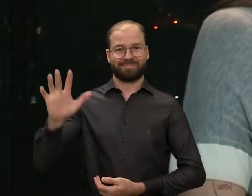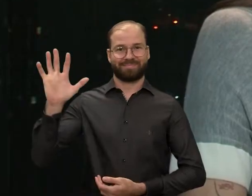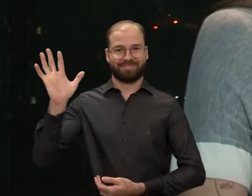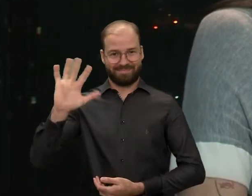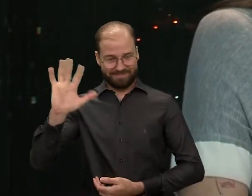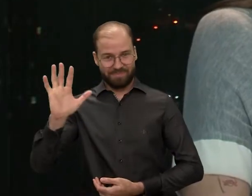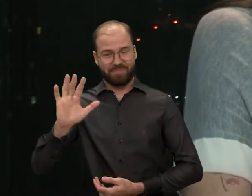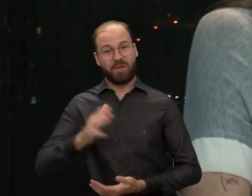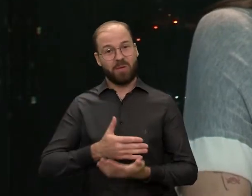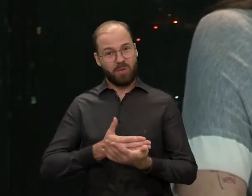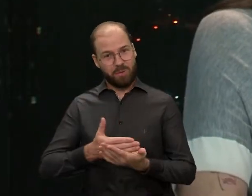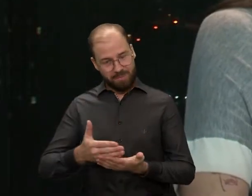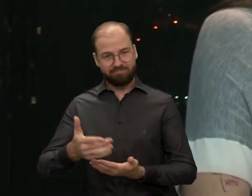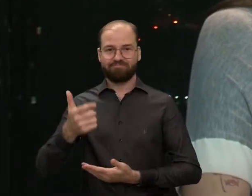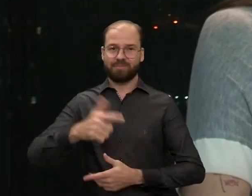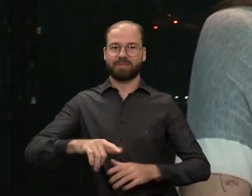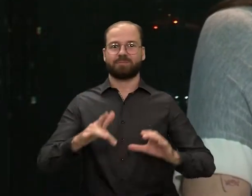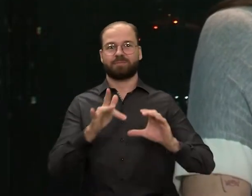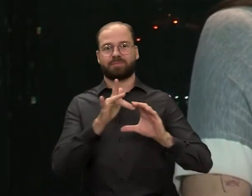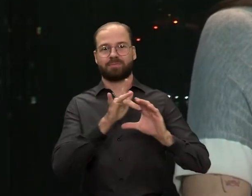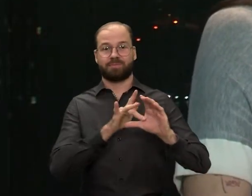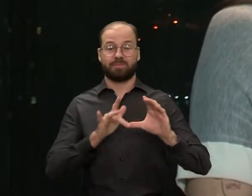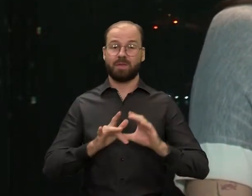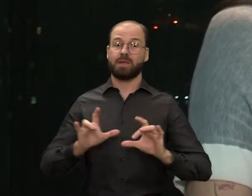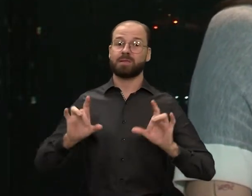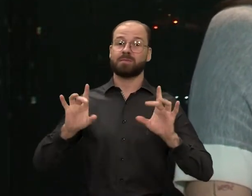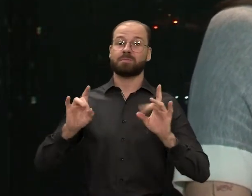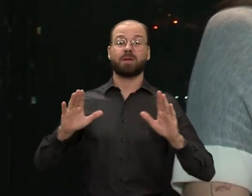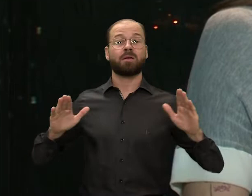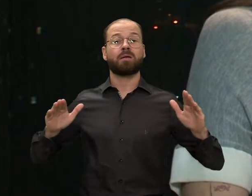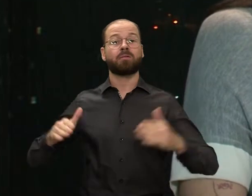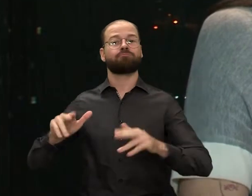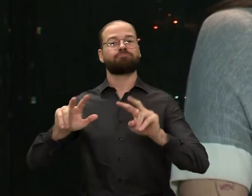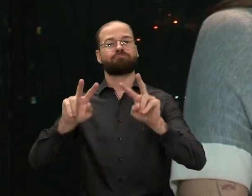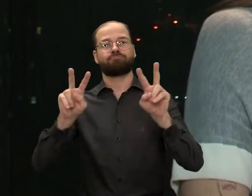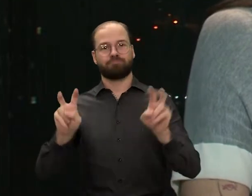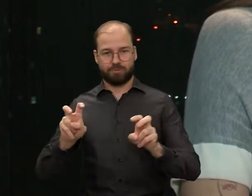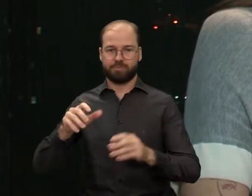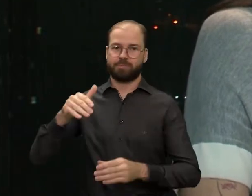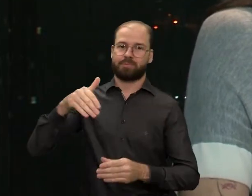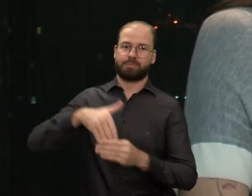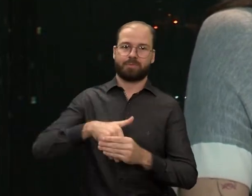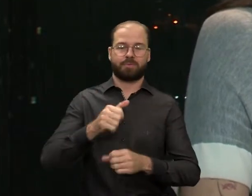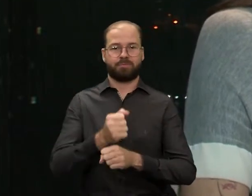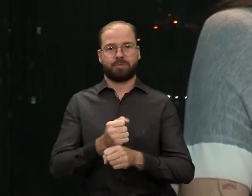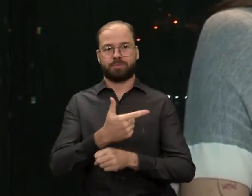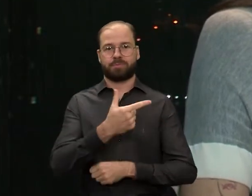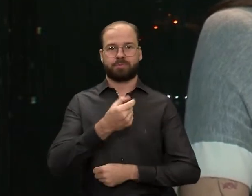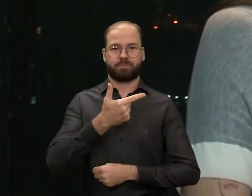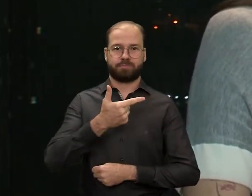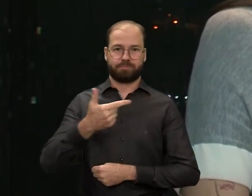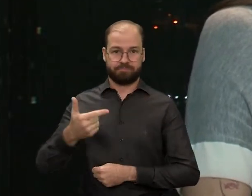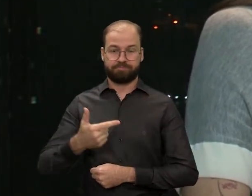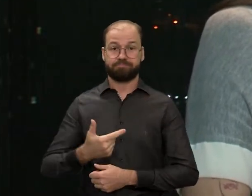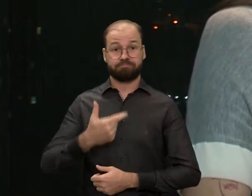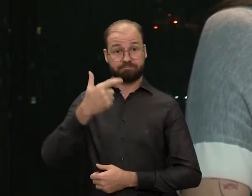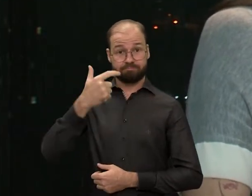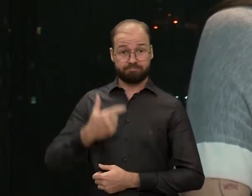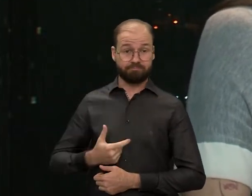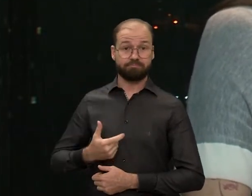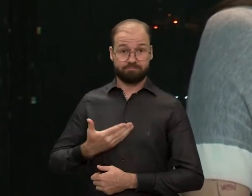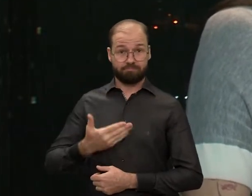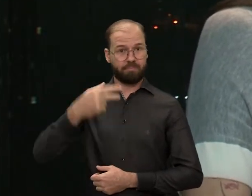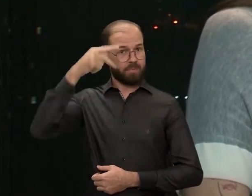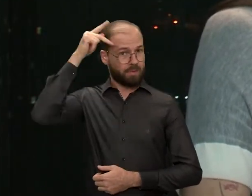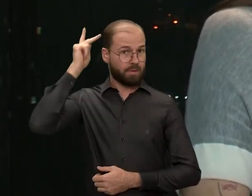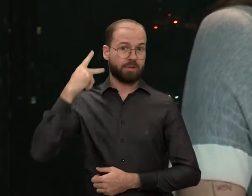Olá, está começando mais um Conexões especial dedicado à cobertura das eleições 2022. Eu sou a Camila Maia,